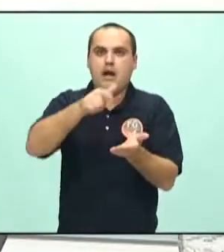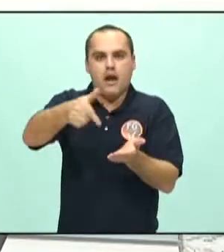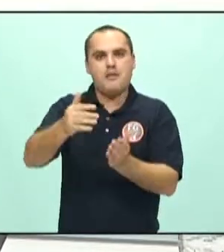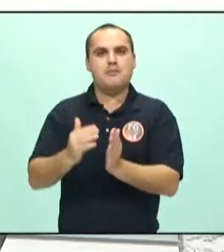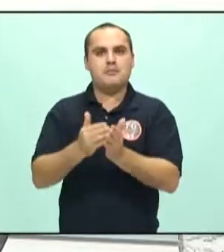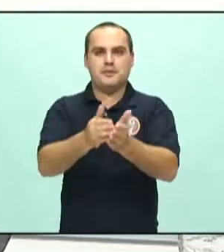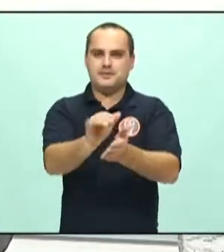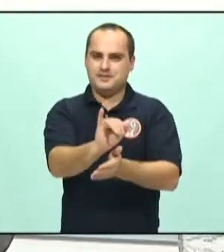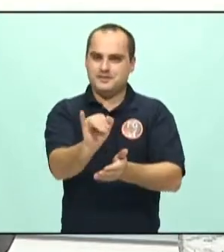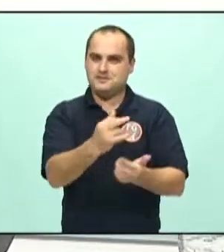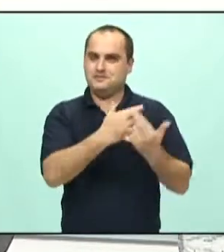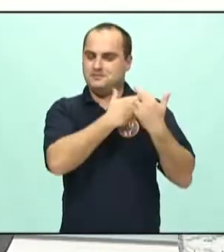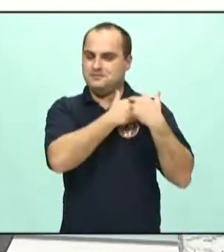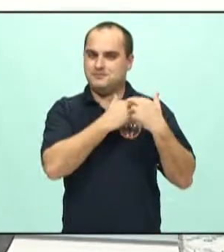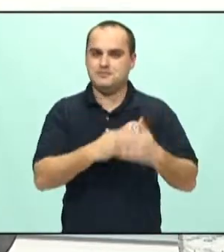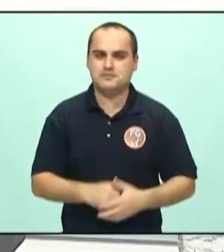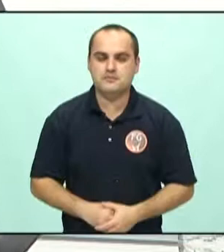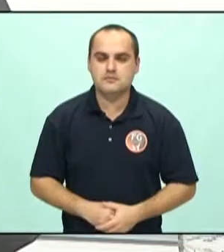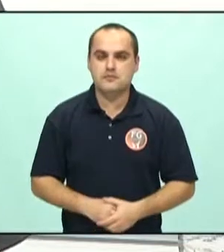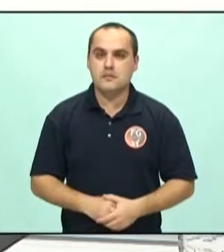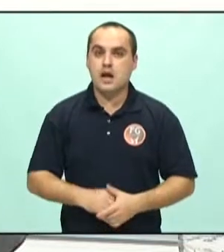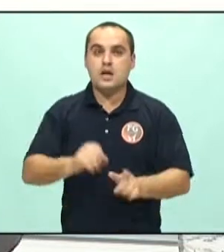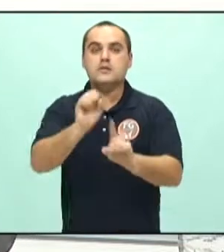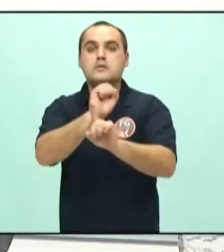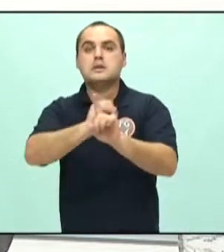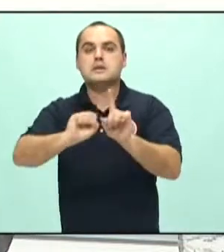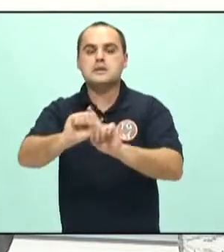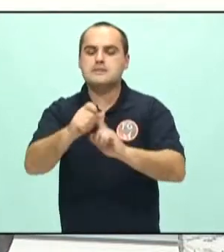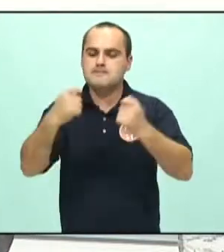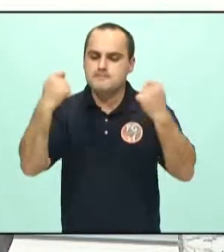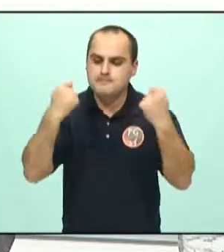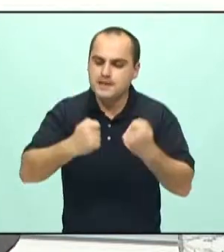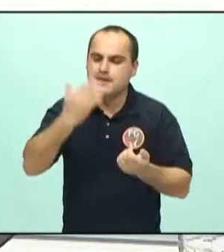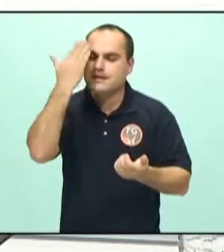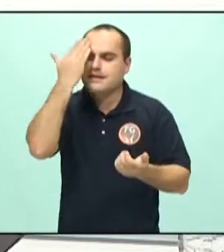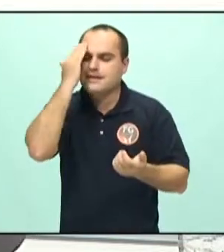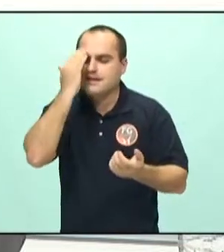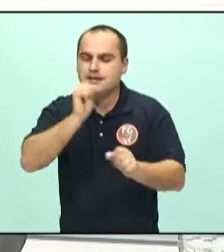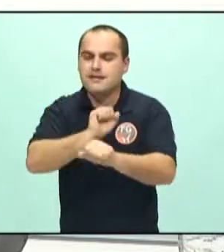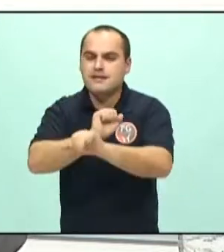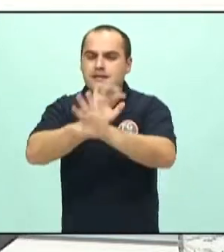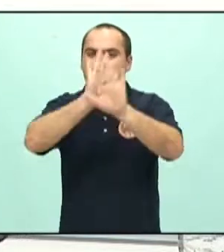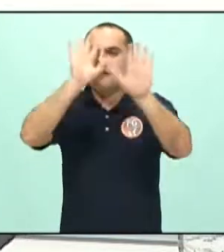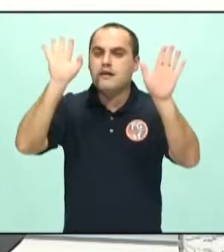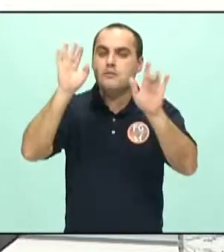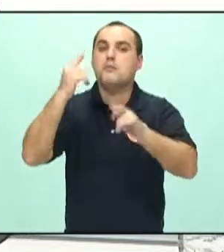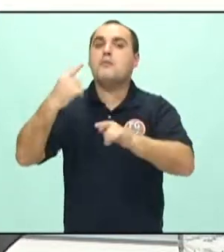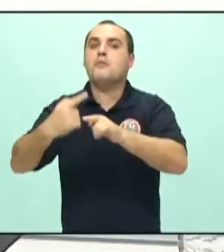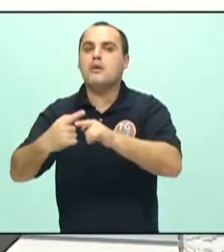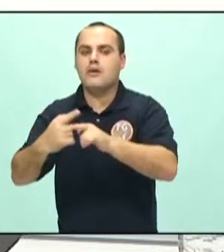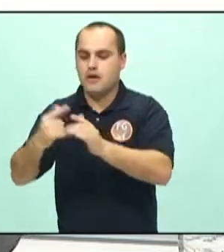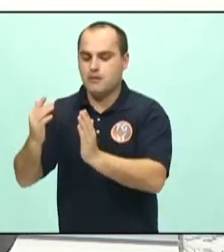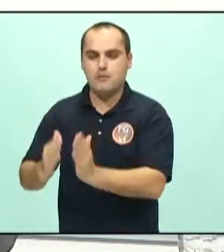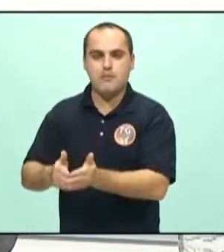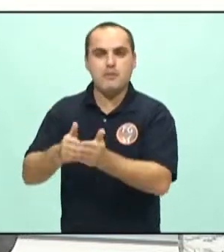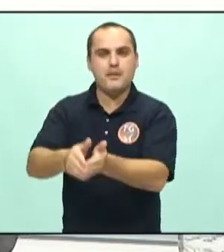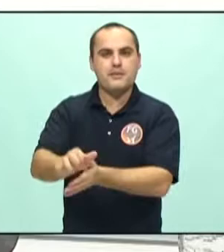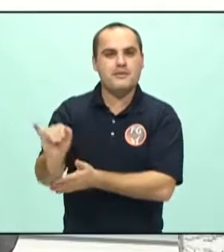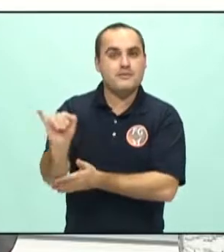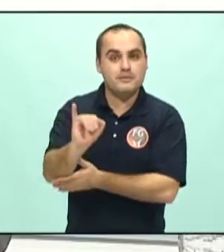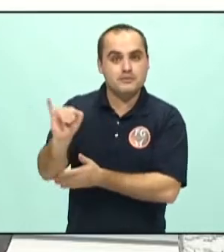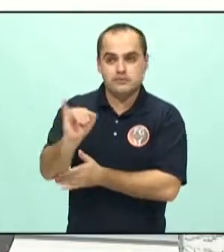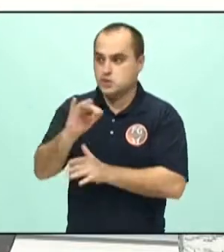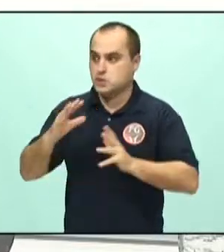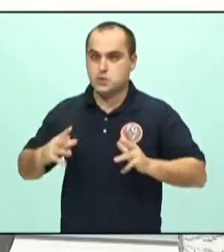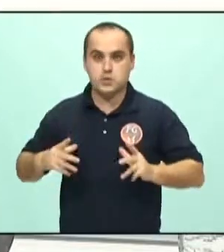de Itajaí. Então nós precisávamos mostrar, a sociedade precisa entender a importância do Porto de Itajaí e a importância para os trabalhadores, dos trabalhadores do Porto de Itajaí